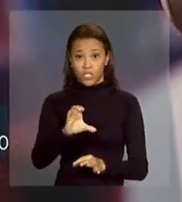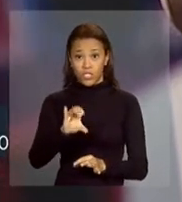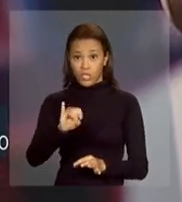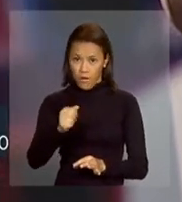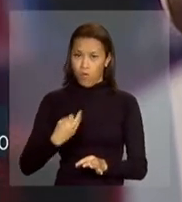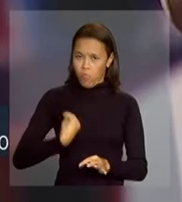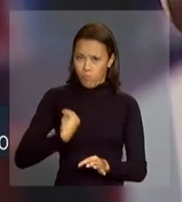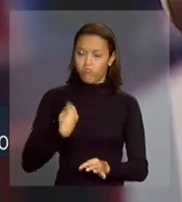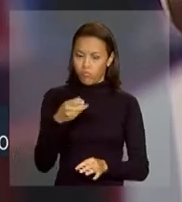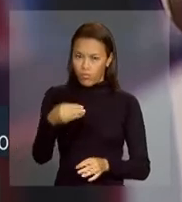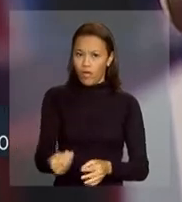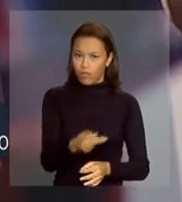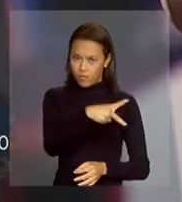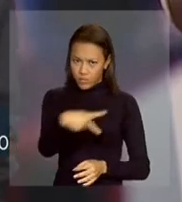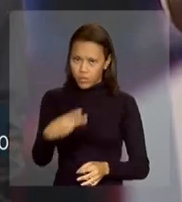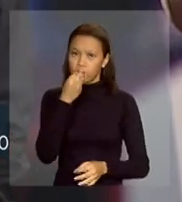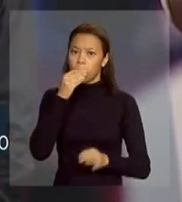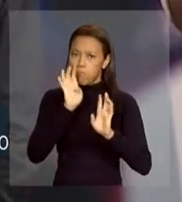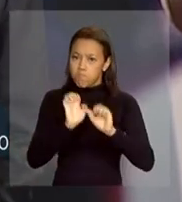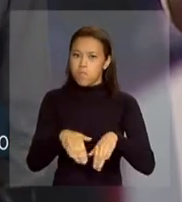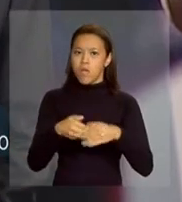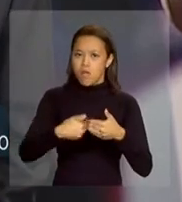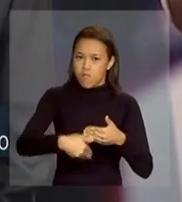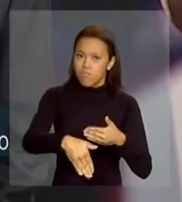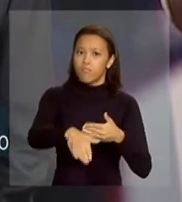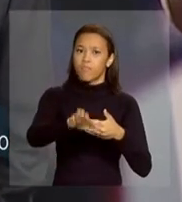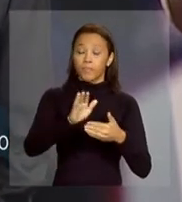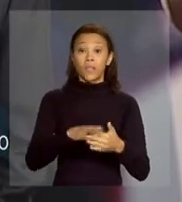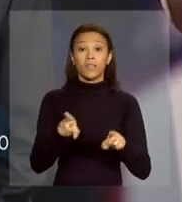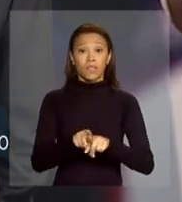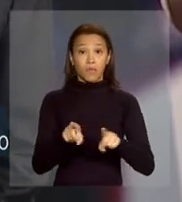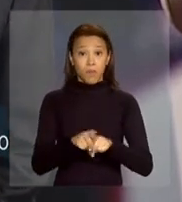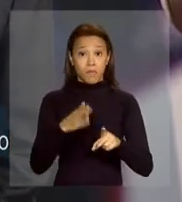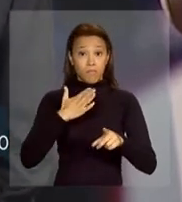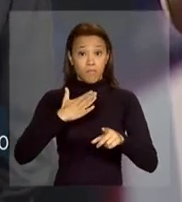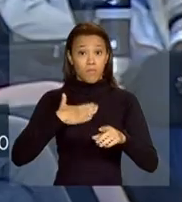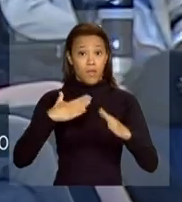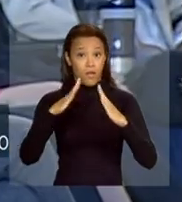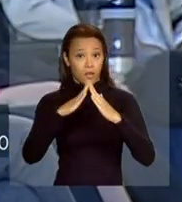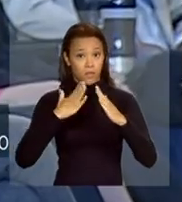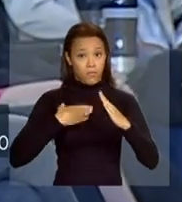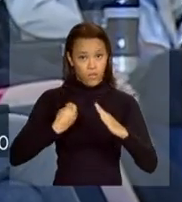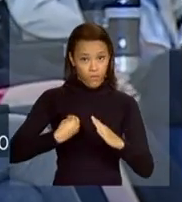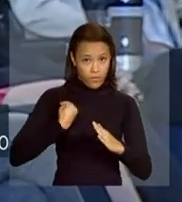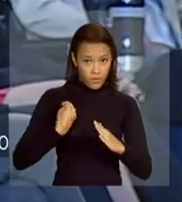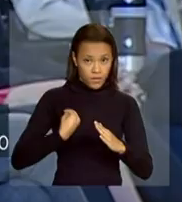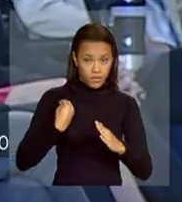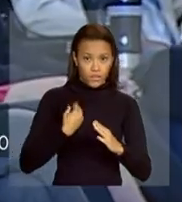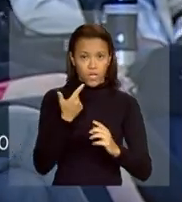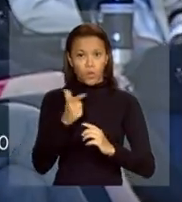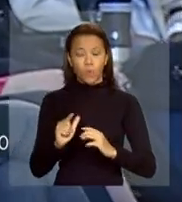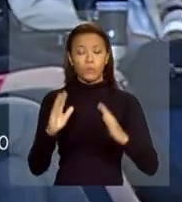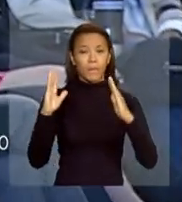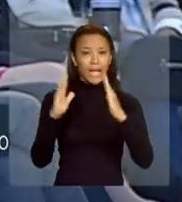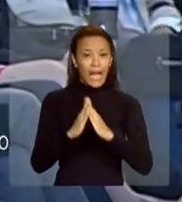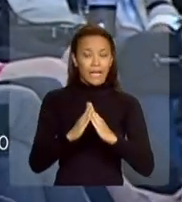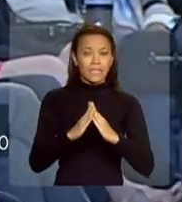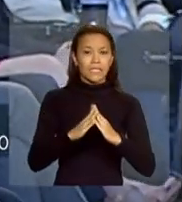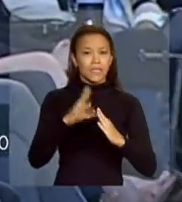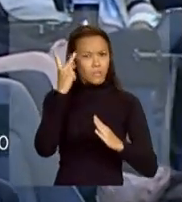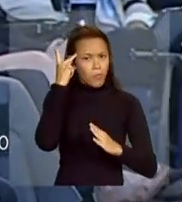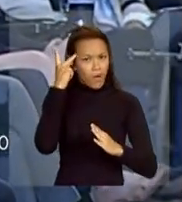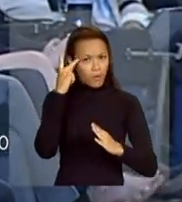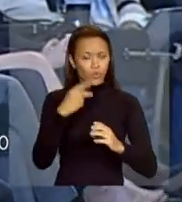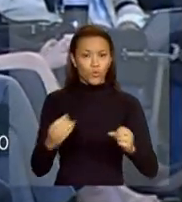está caminhando bem o minha casa minha vida e o Casa Paulista com a Caixa Federal